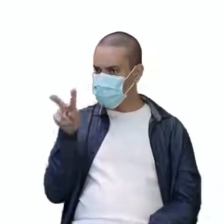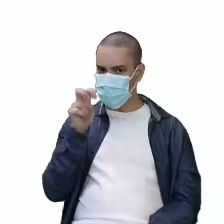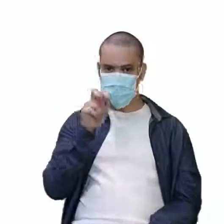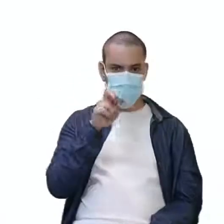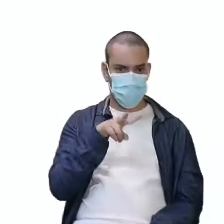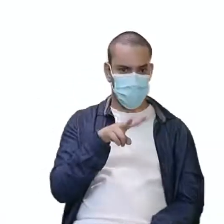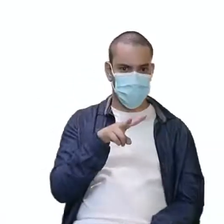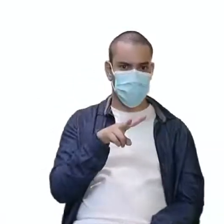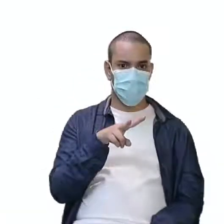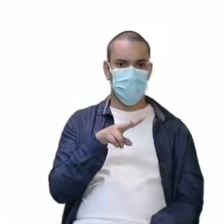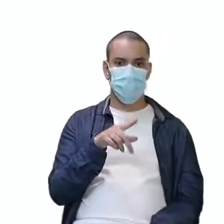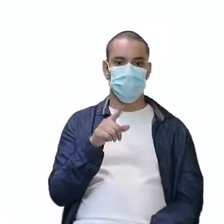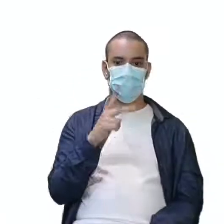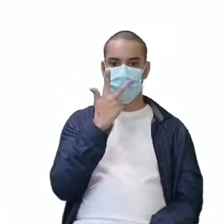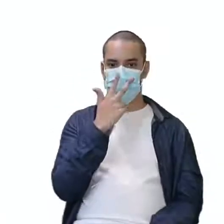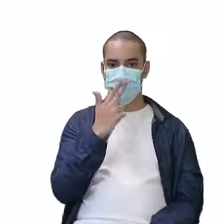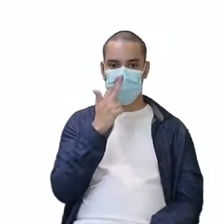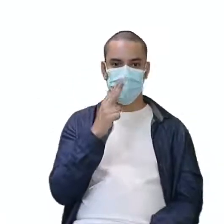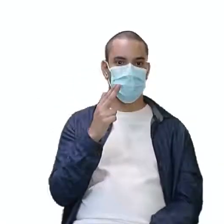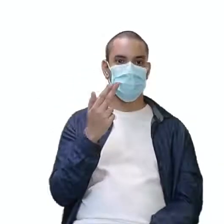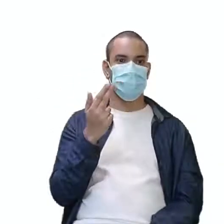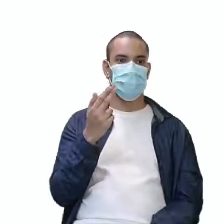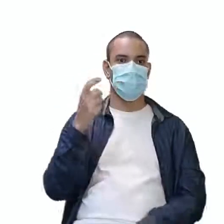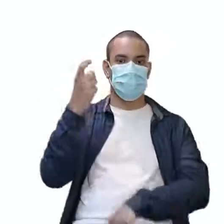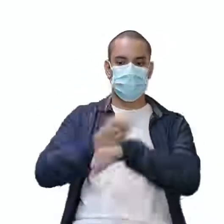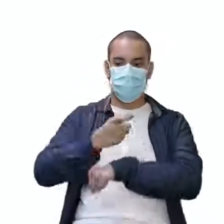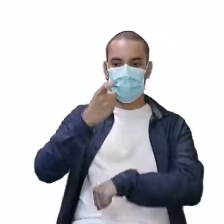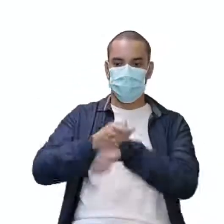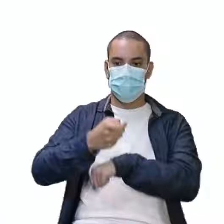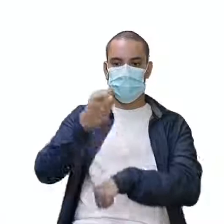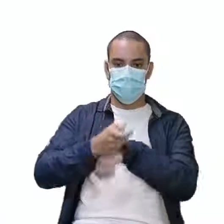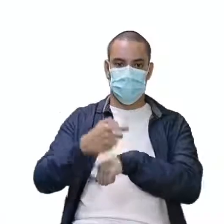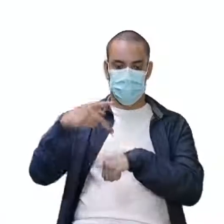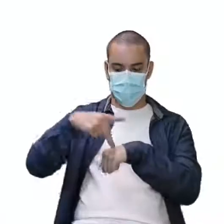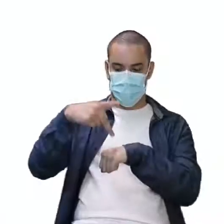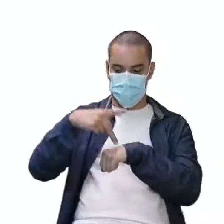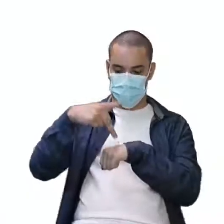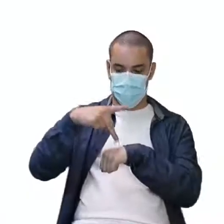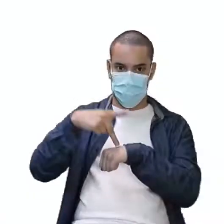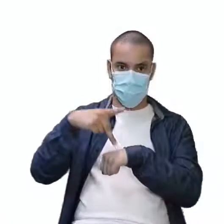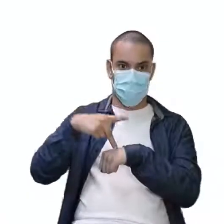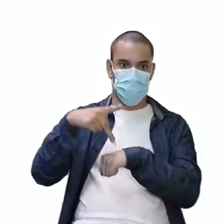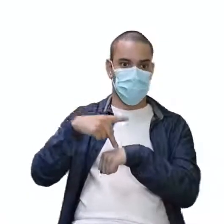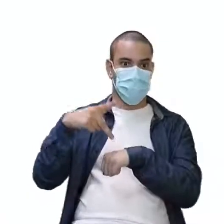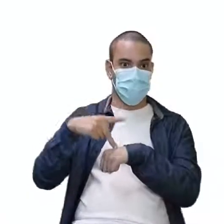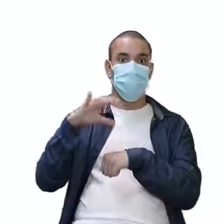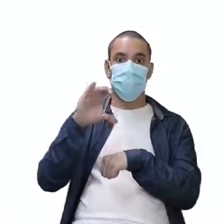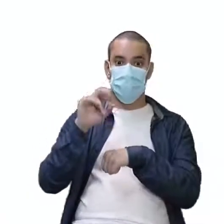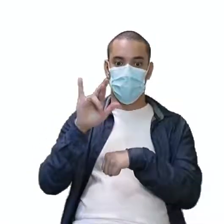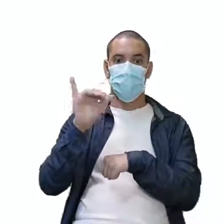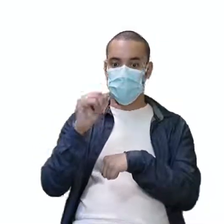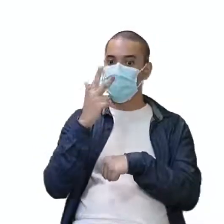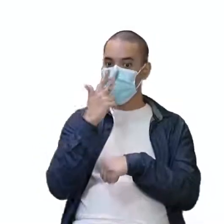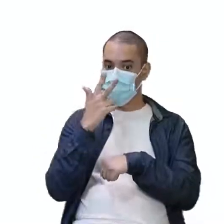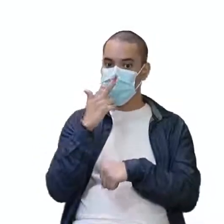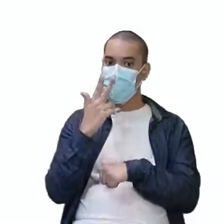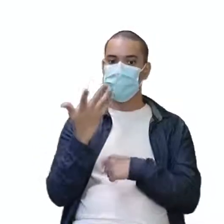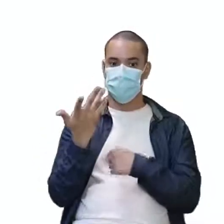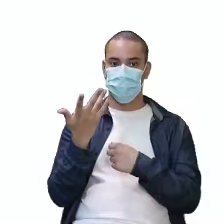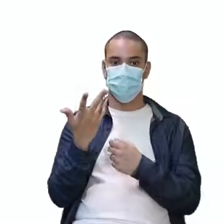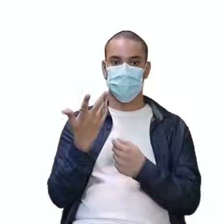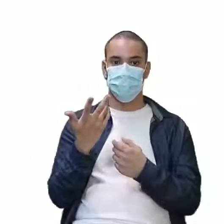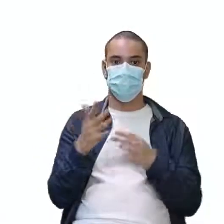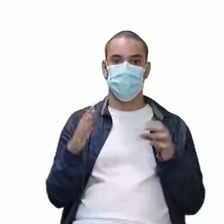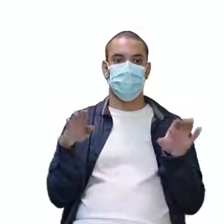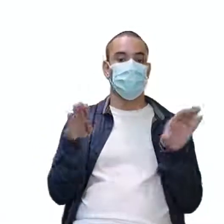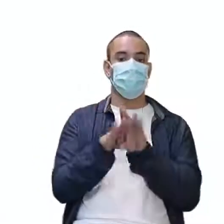de corais, parece que é uma rocha, né? Devido à consistência calcária que eles têm, tá?